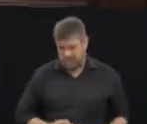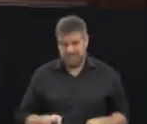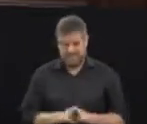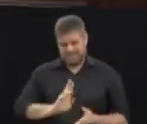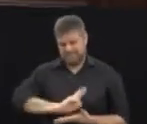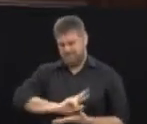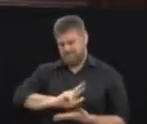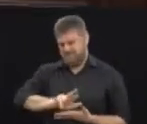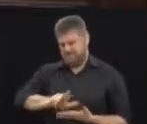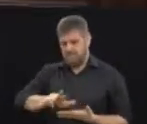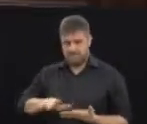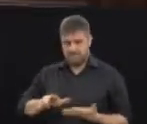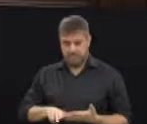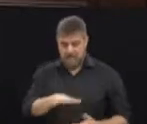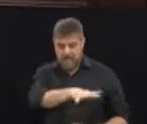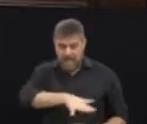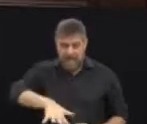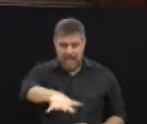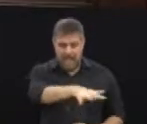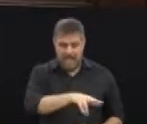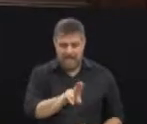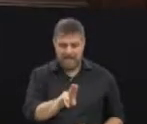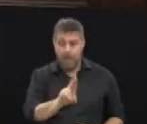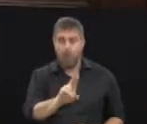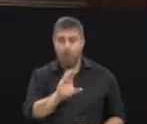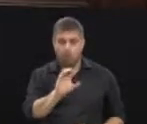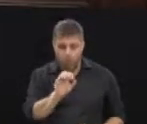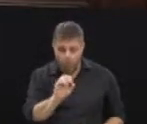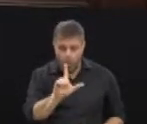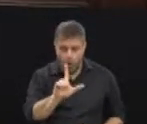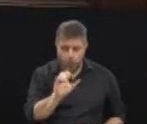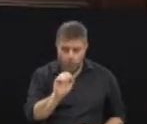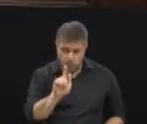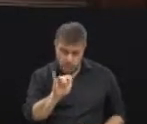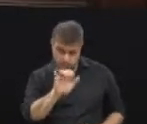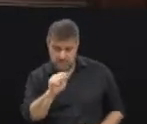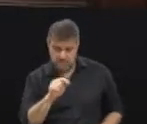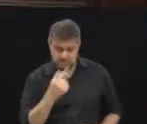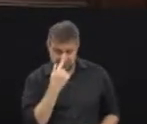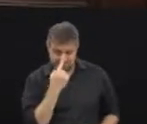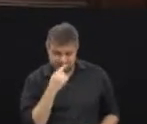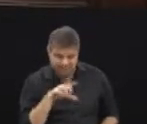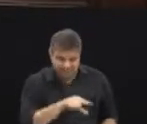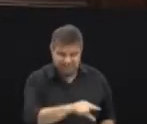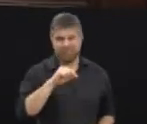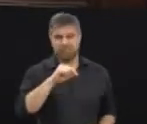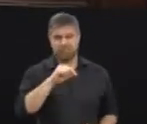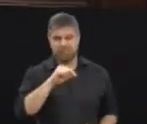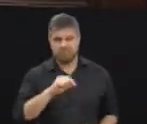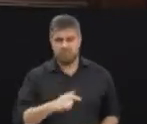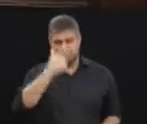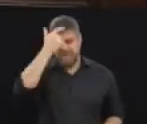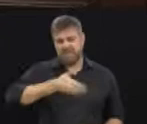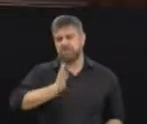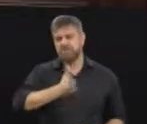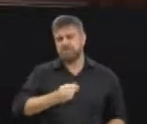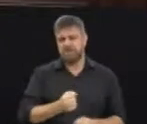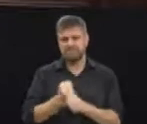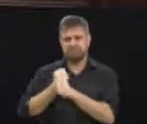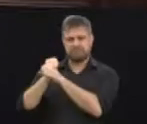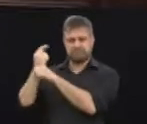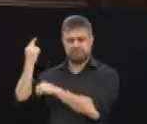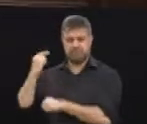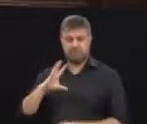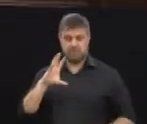digestivo, coloproctologia e a urologia. E dentro das áreas cirúrgicas, eu optei pela urologia. Na época eu